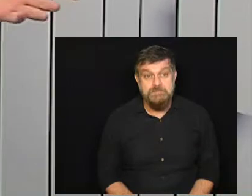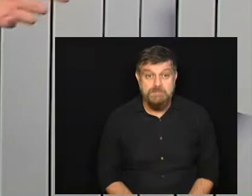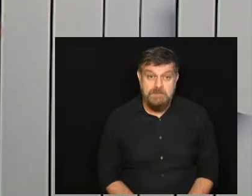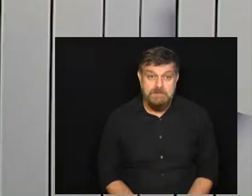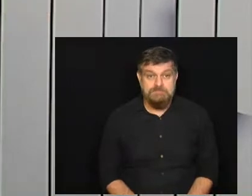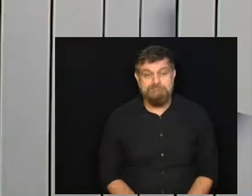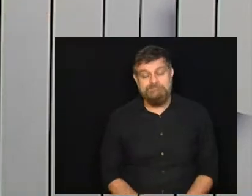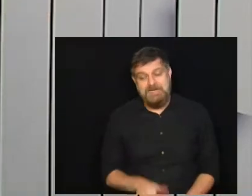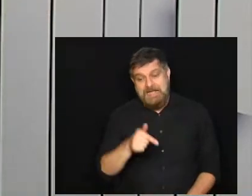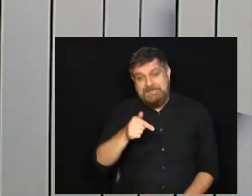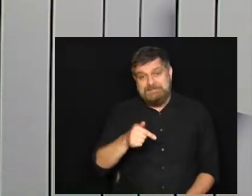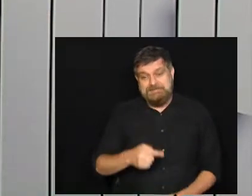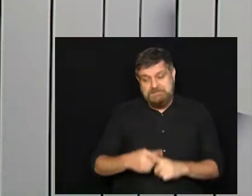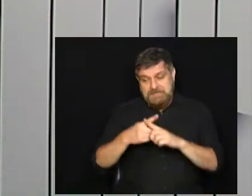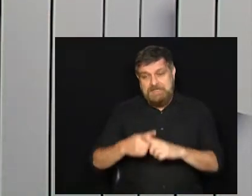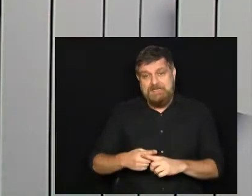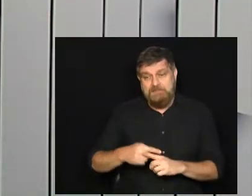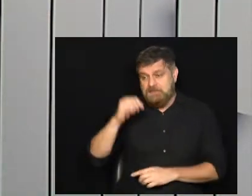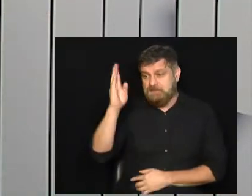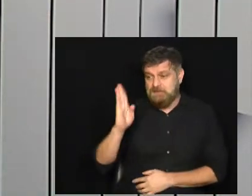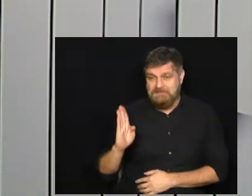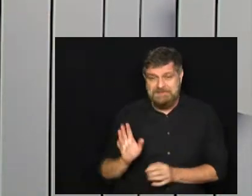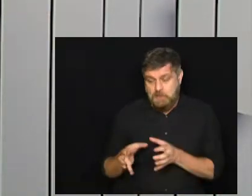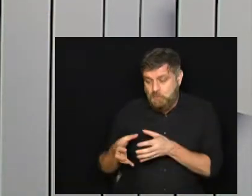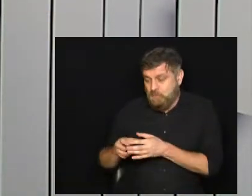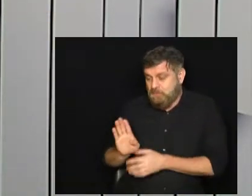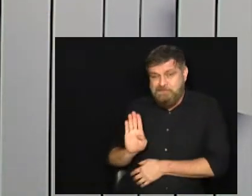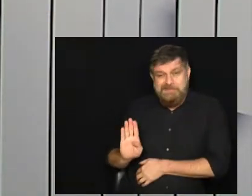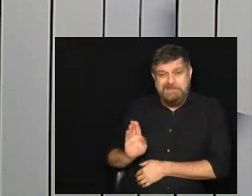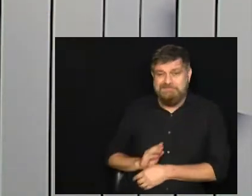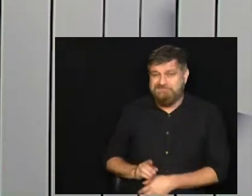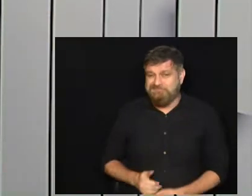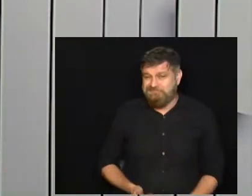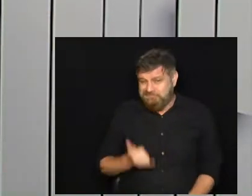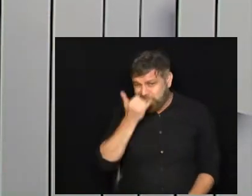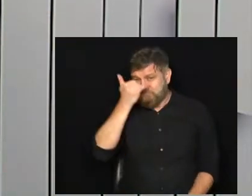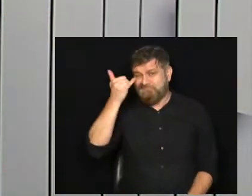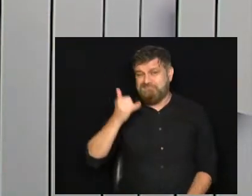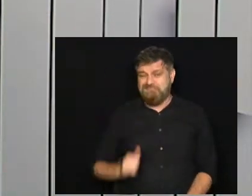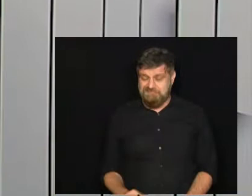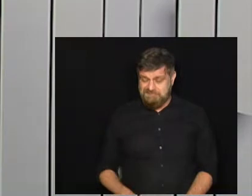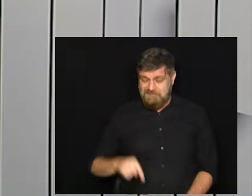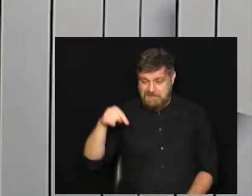A 7ª rodada do Campeonato Brasileiro da Série B não foi nada boa para o